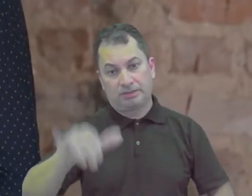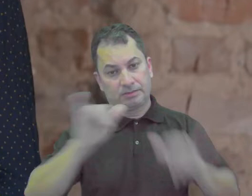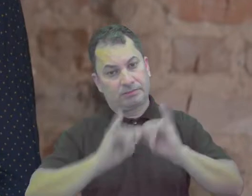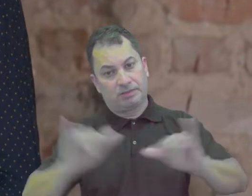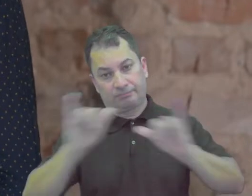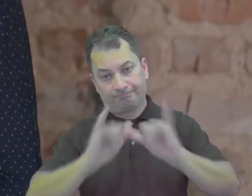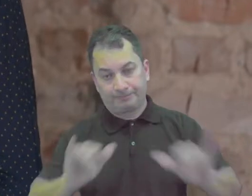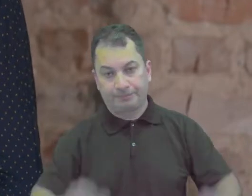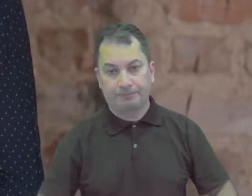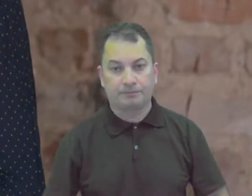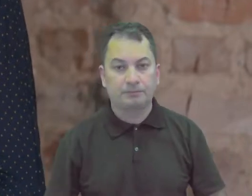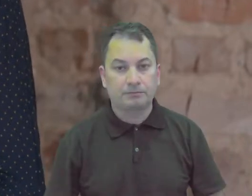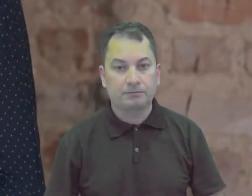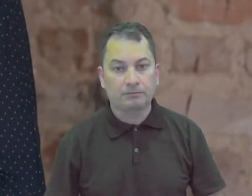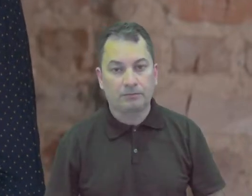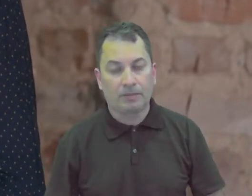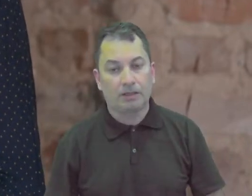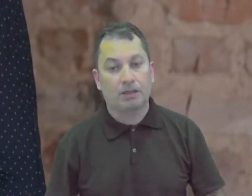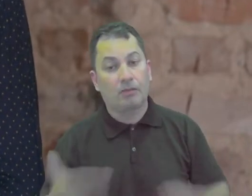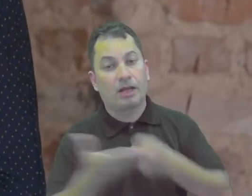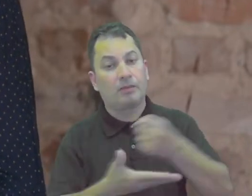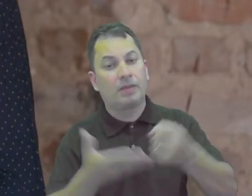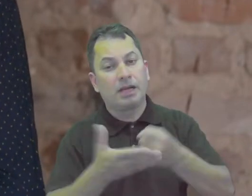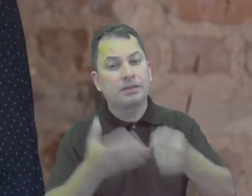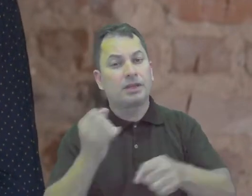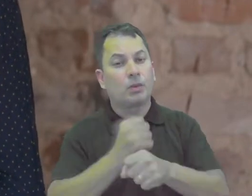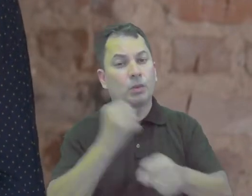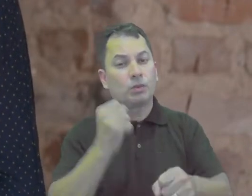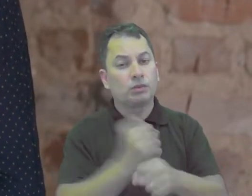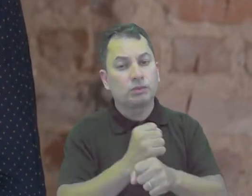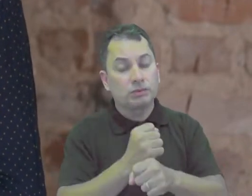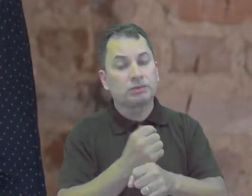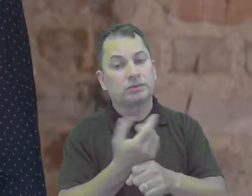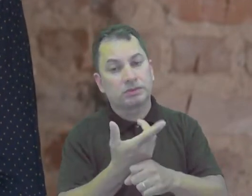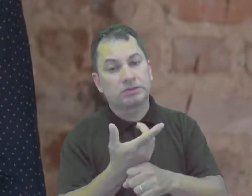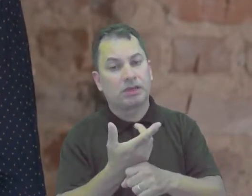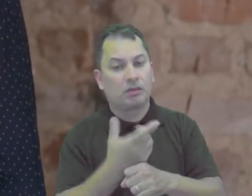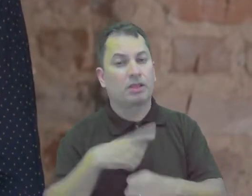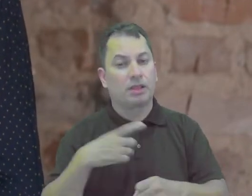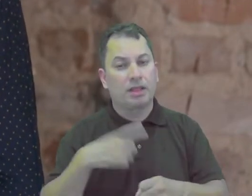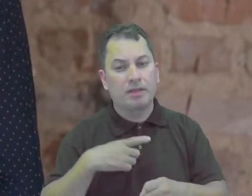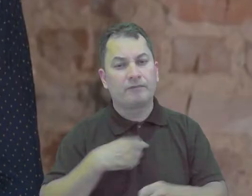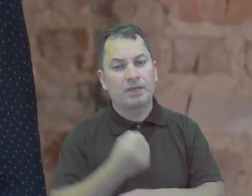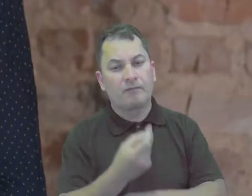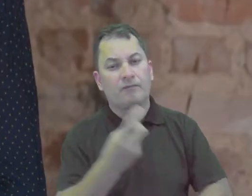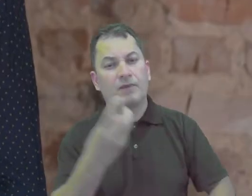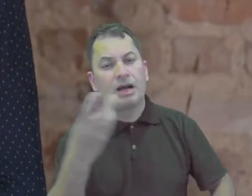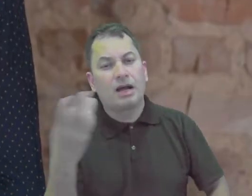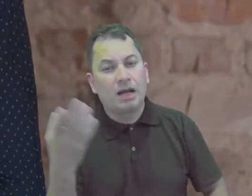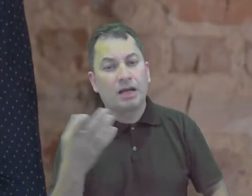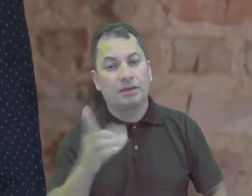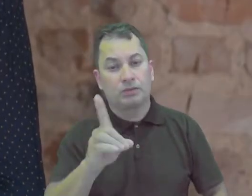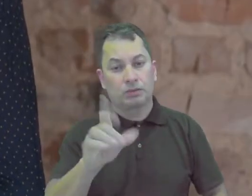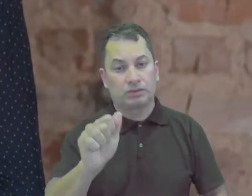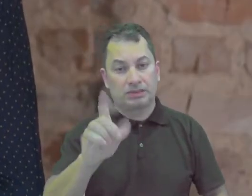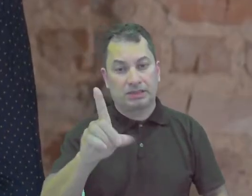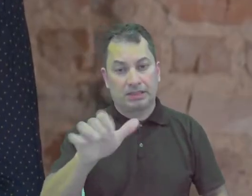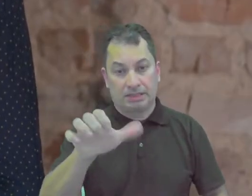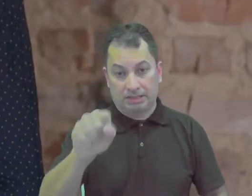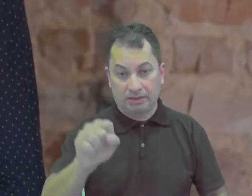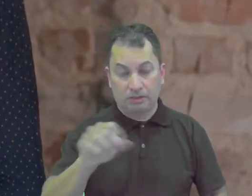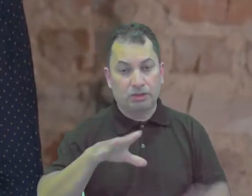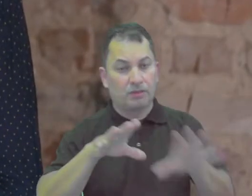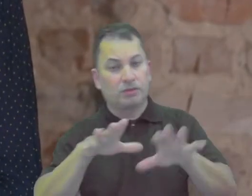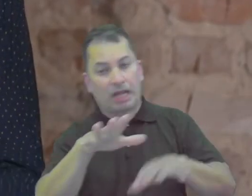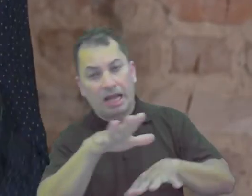informações. A base da construção do observatório levou em consideração diversos dados de sistemas de informações ambientais, sistemas de informações